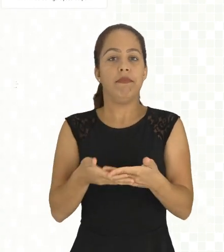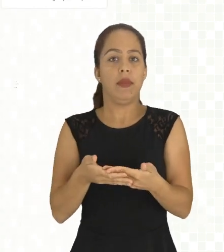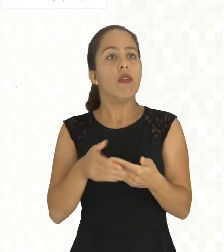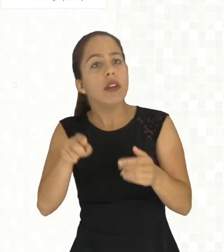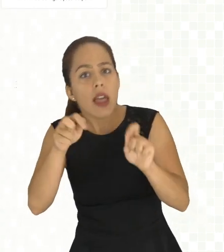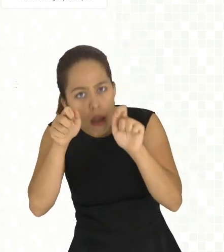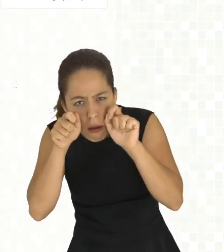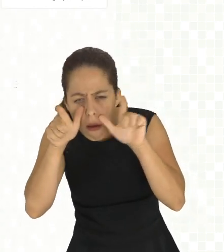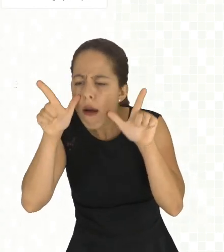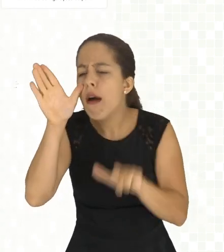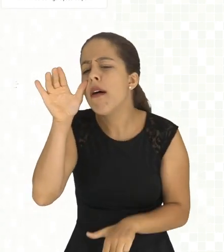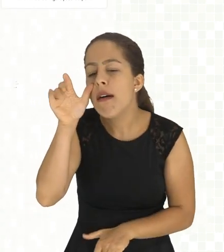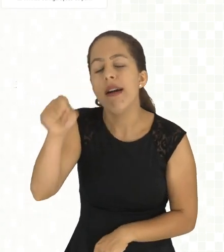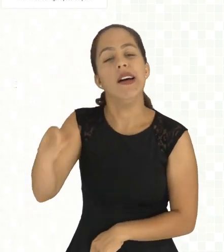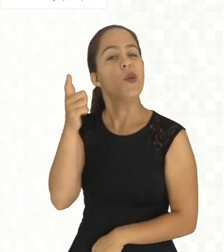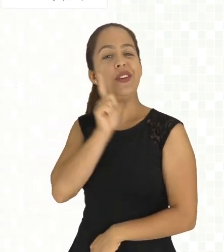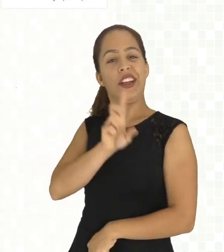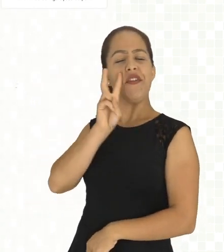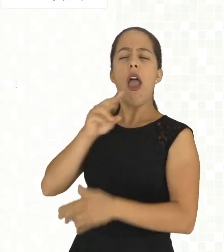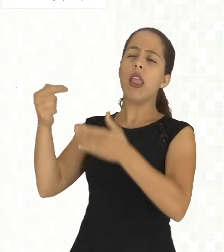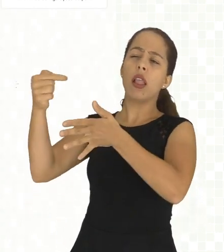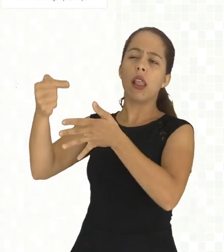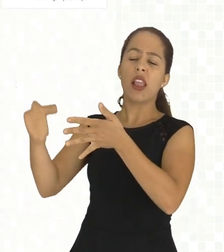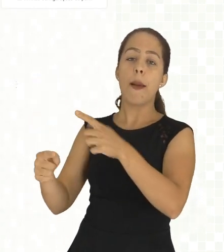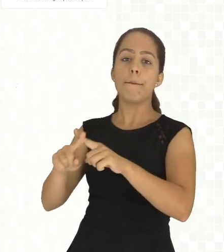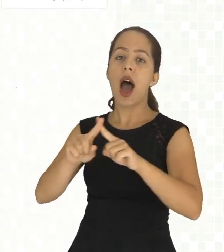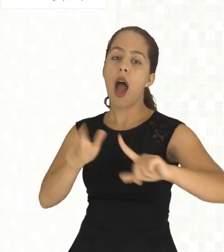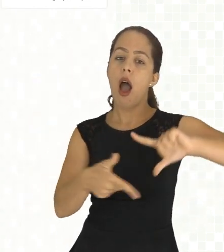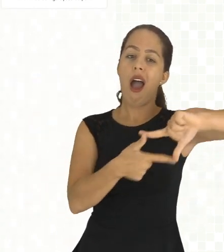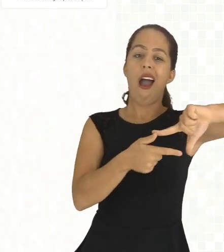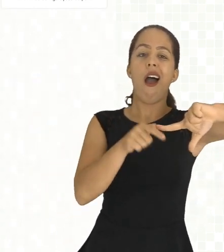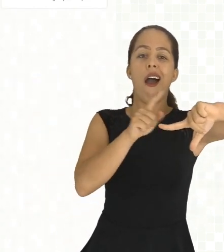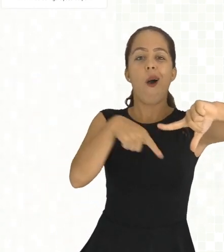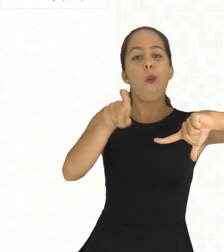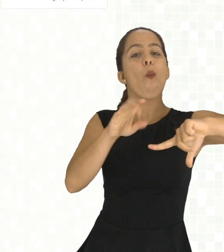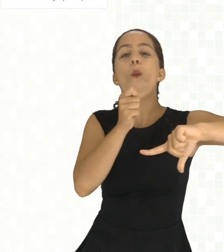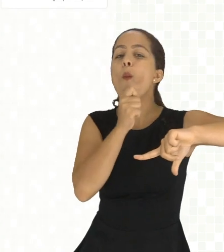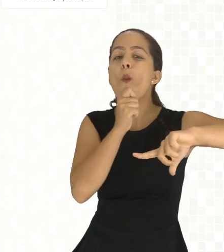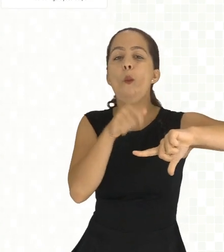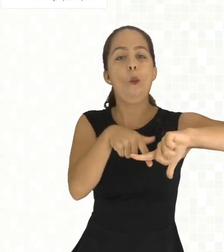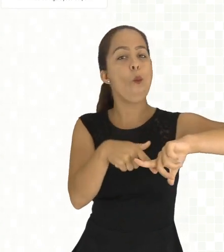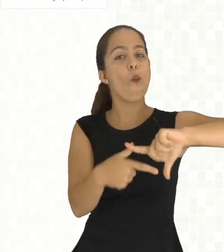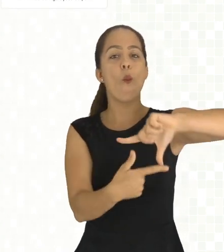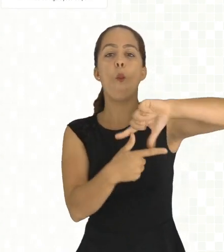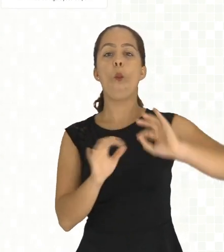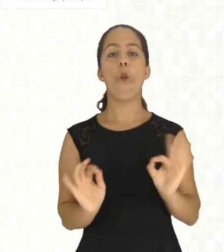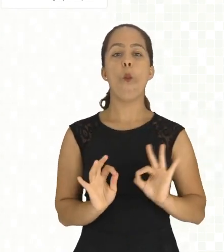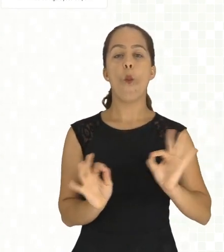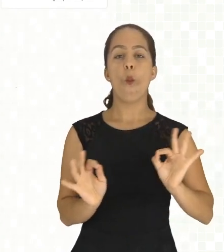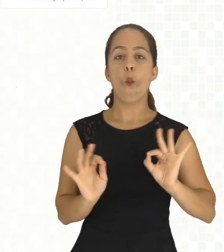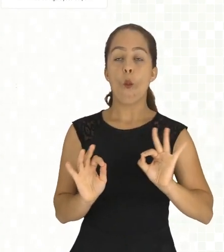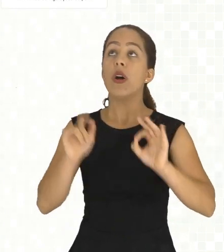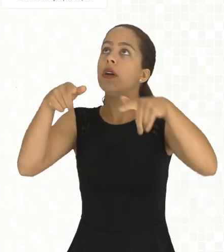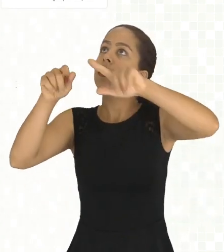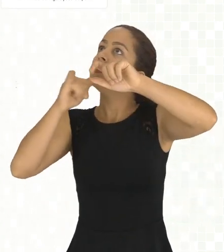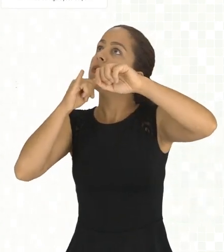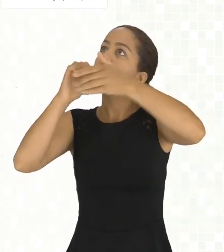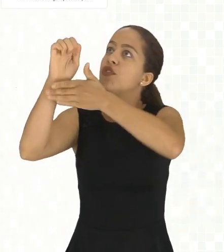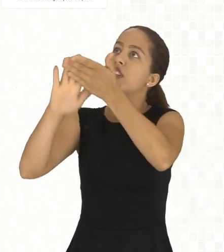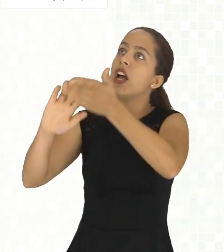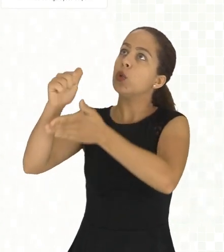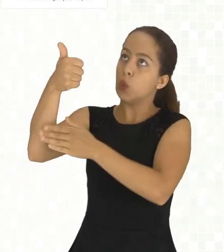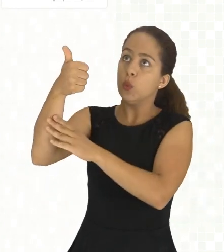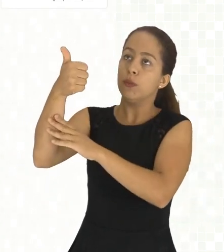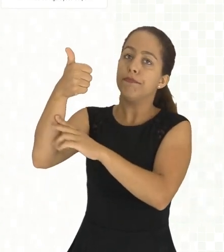consegue também gerenciar seus estudos sabendo bom eu preciso primeiro fazer a atividade de um mesmo que ela esteja aberto a atividade dois eu não posso realizar